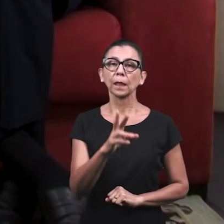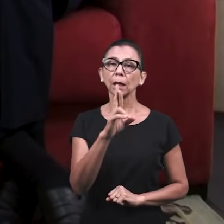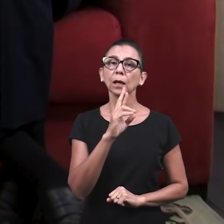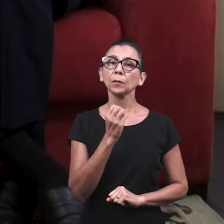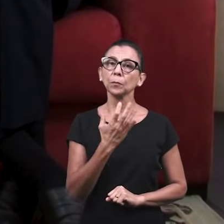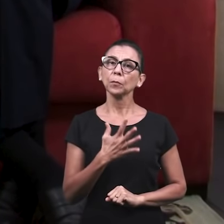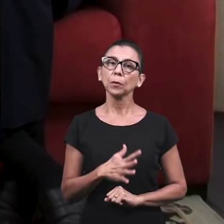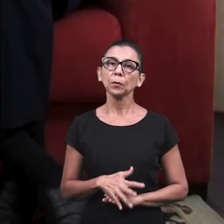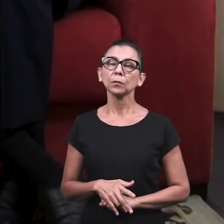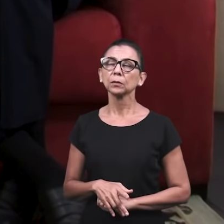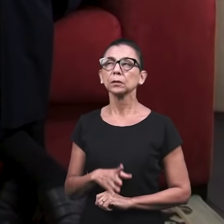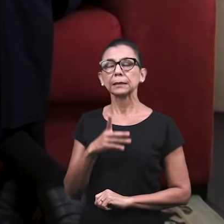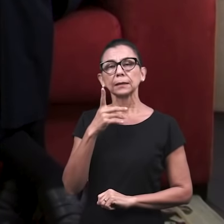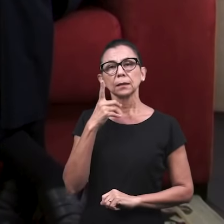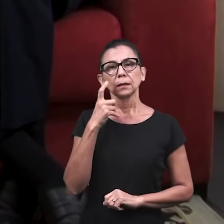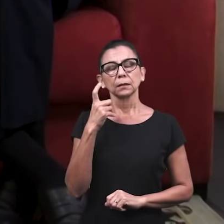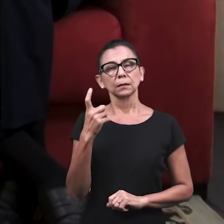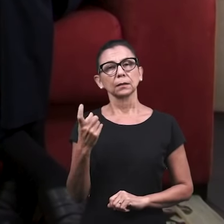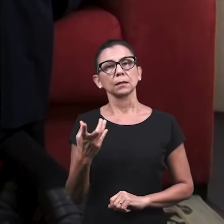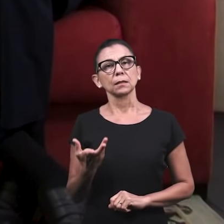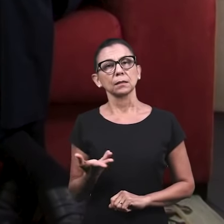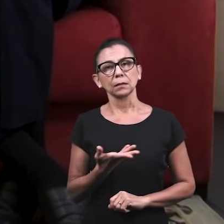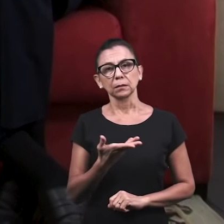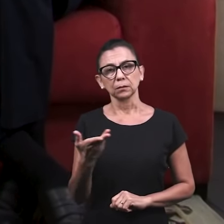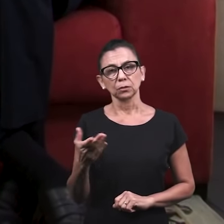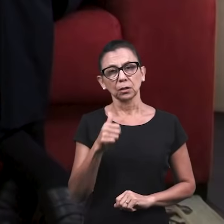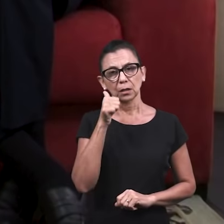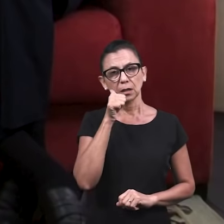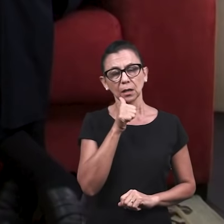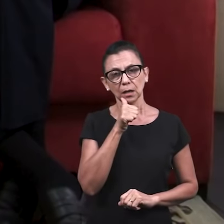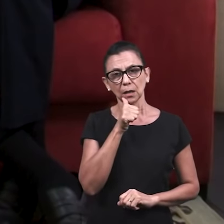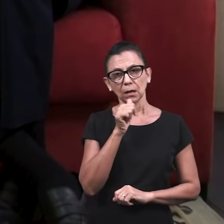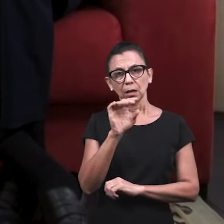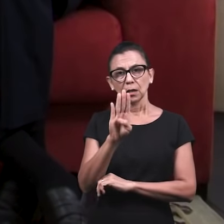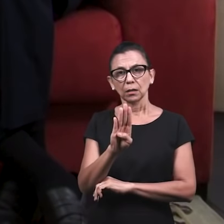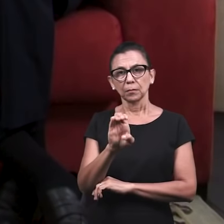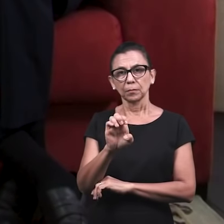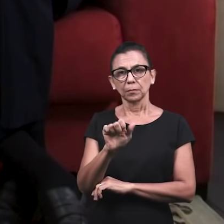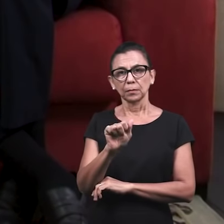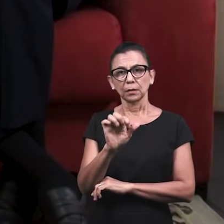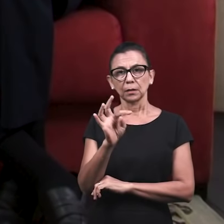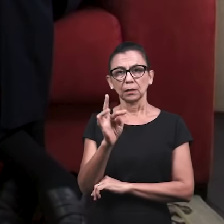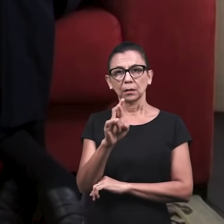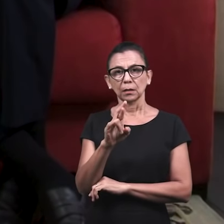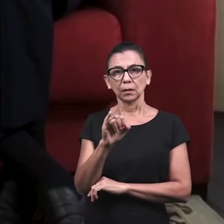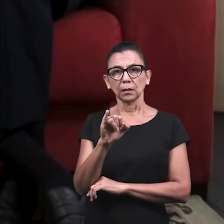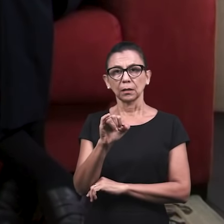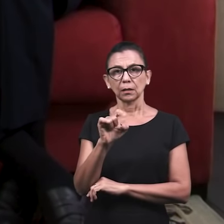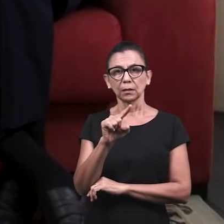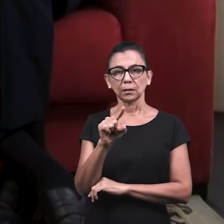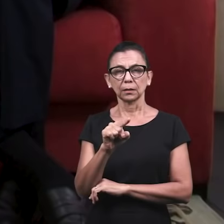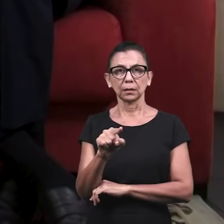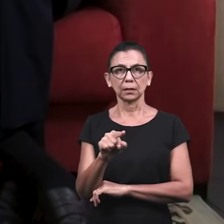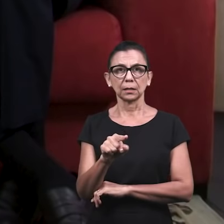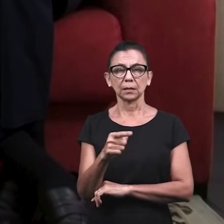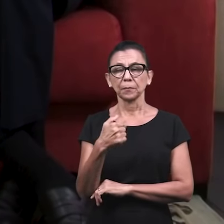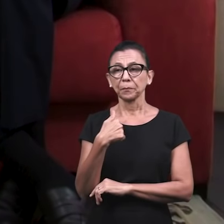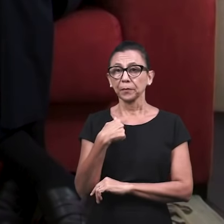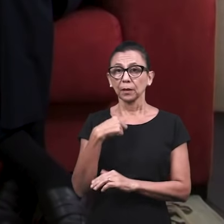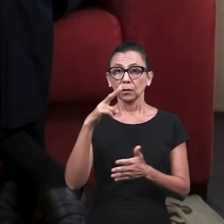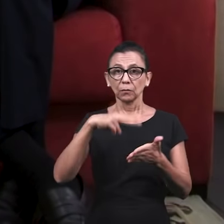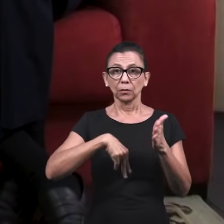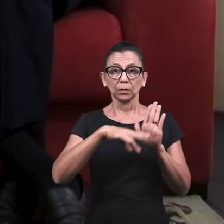muito boas e nos chama a atenção a resposta da jovem Beatriz. O que você poderia comentar para nós? Pastor, eu vou ler o texto que ela